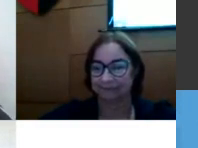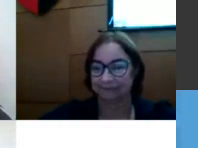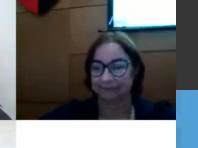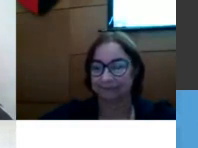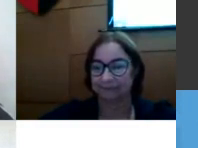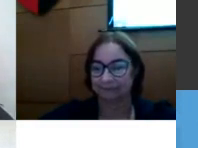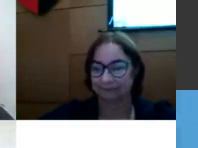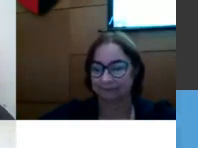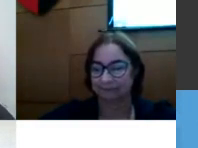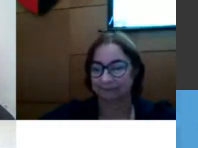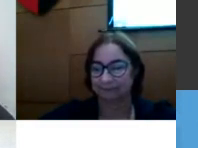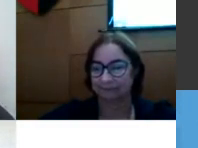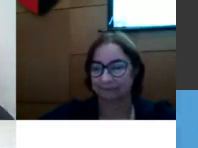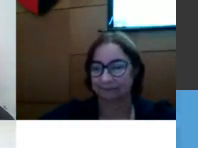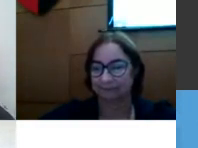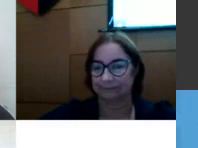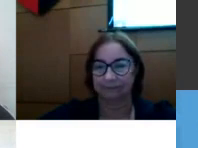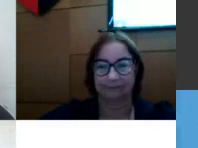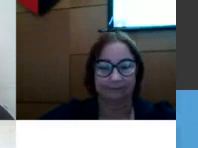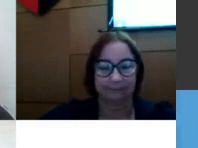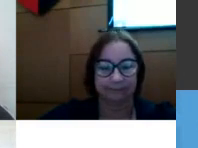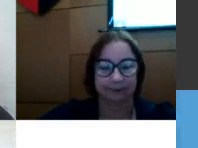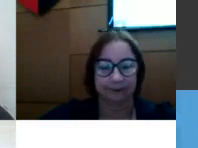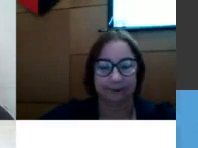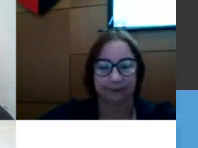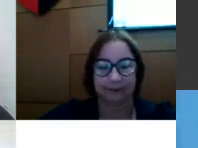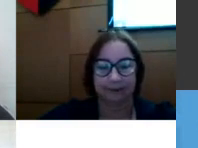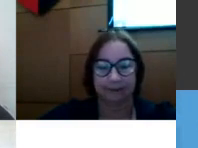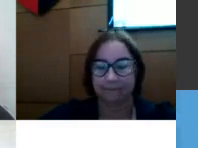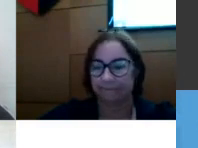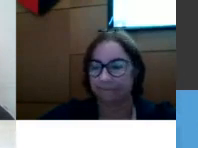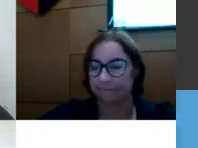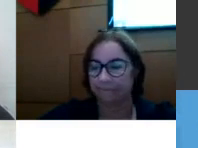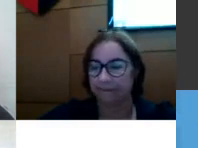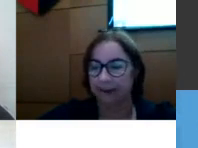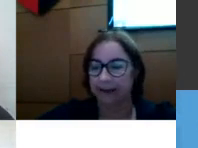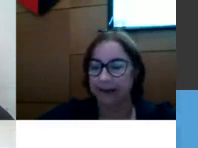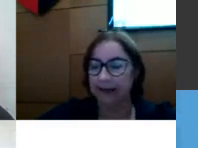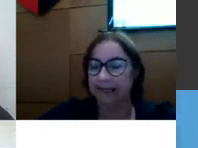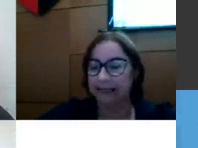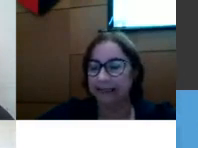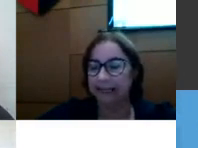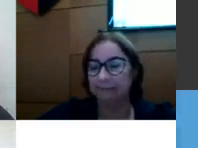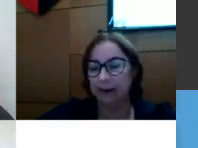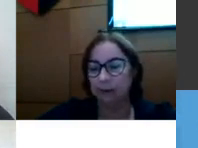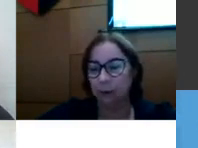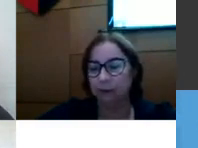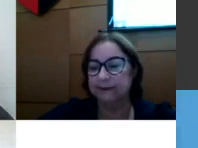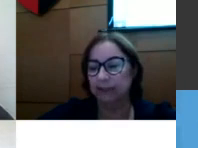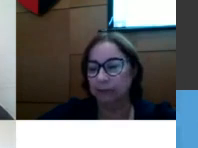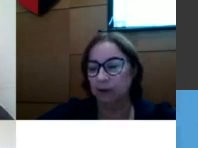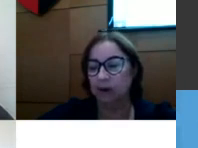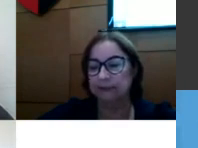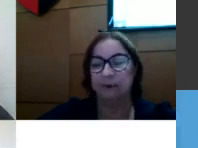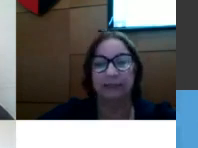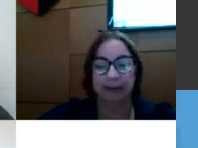leníria perguntou se a tuberculose pode ir para outro órgão como já que mostrou na apresentação qualquer órgão do corpo humano